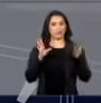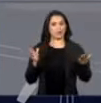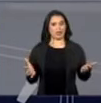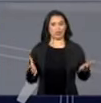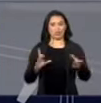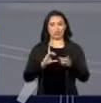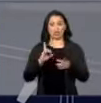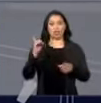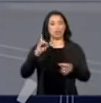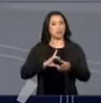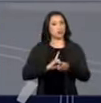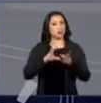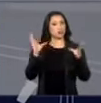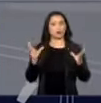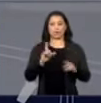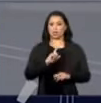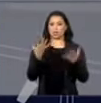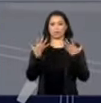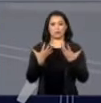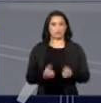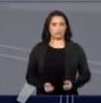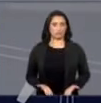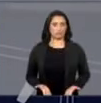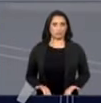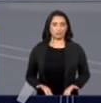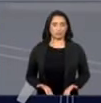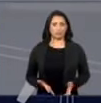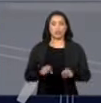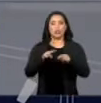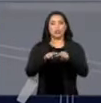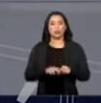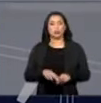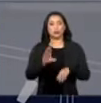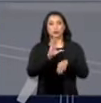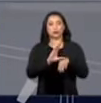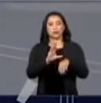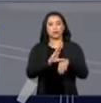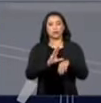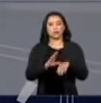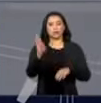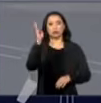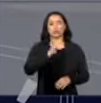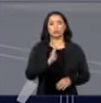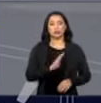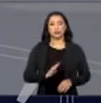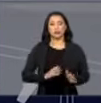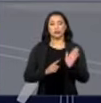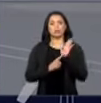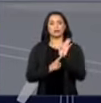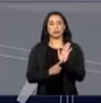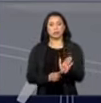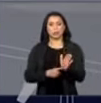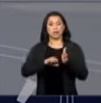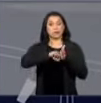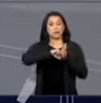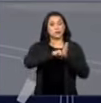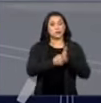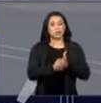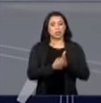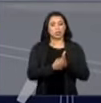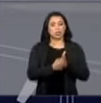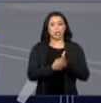democracia não a tolera. Por isso a Constituição do Brasil é expressa ao vedar qualquer forma